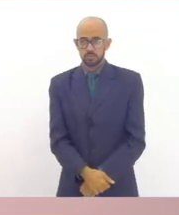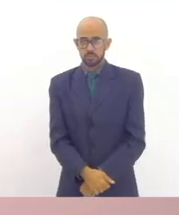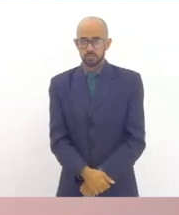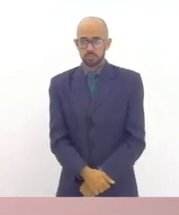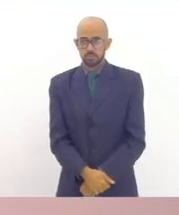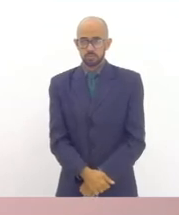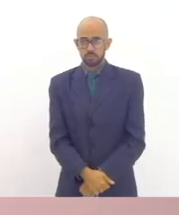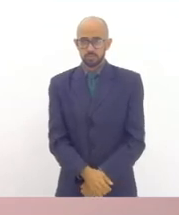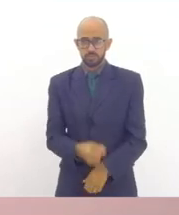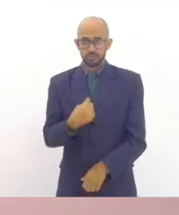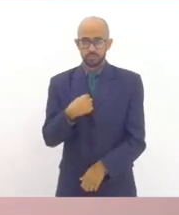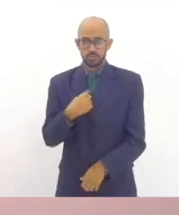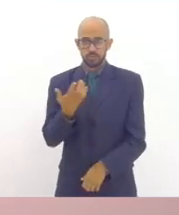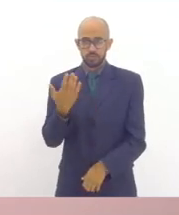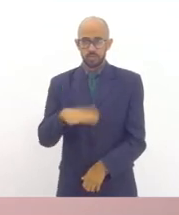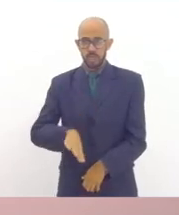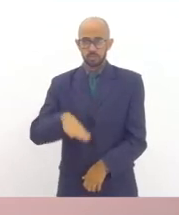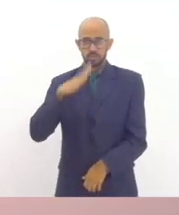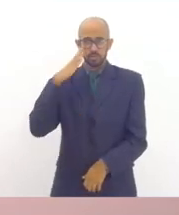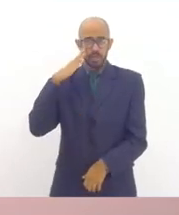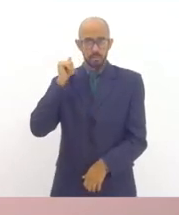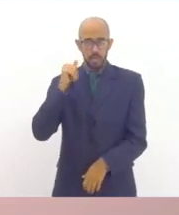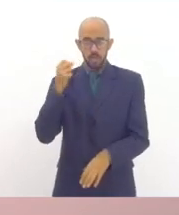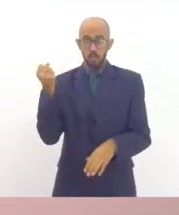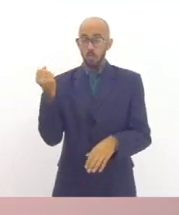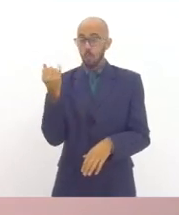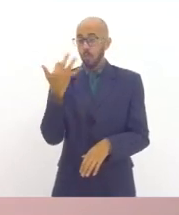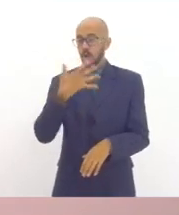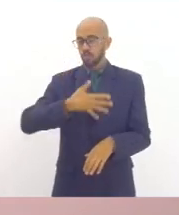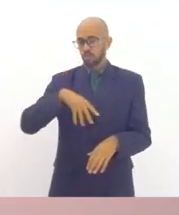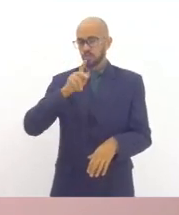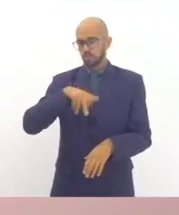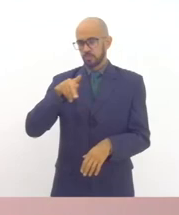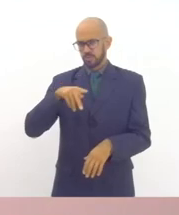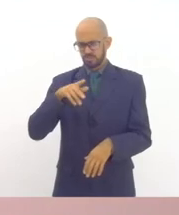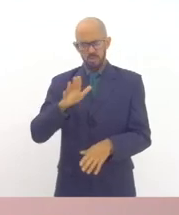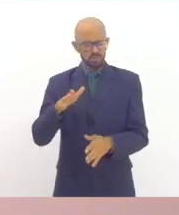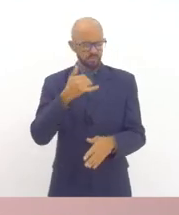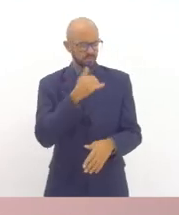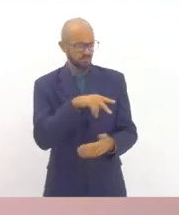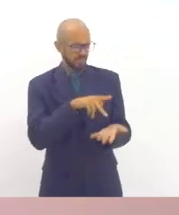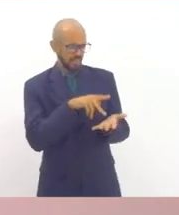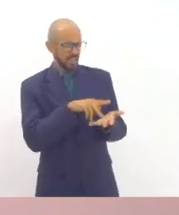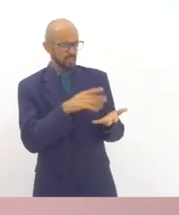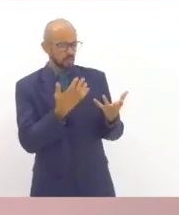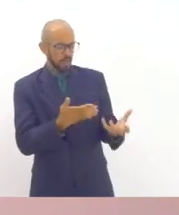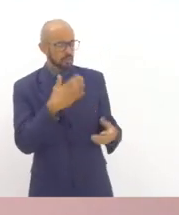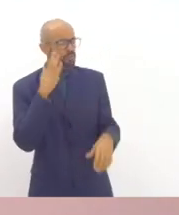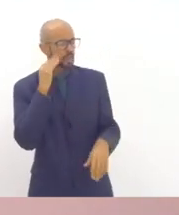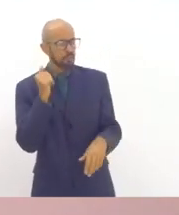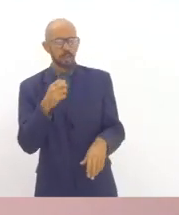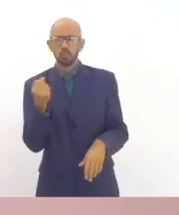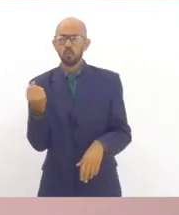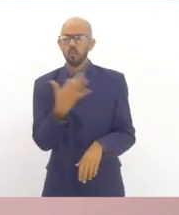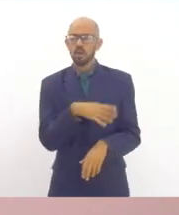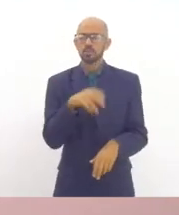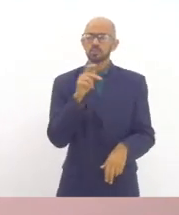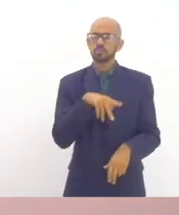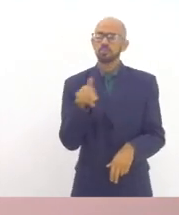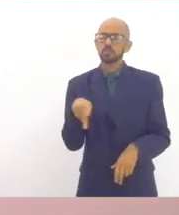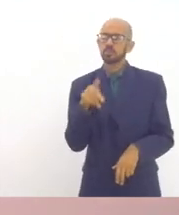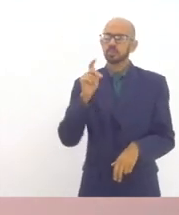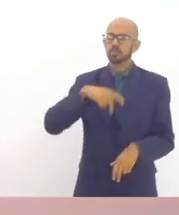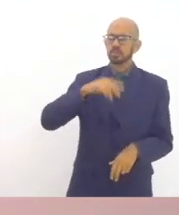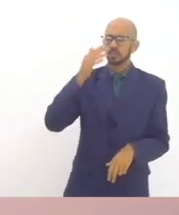Eu não quero saber quantos professores, quer dizer, quero saber, sim, quantos professores de inglês, de francês, de alemão, de